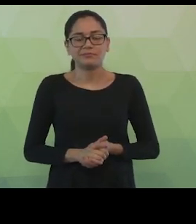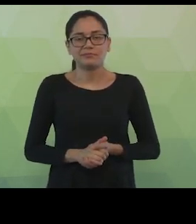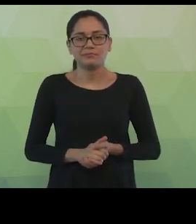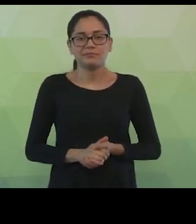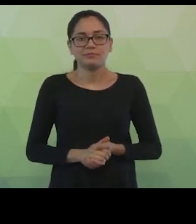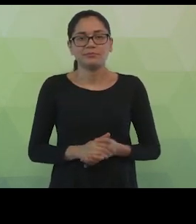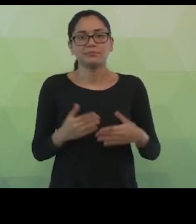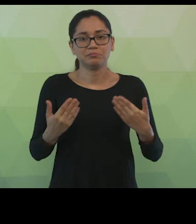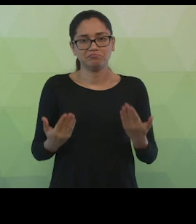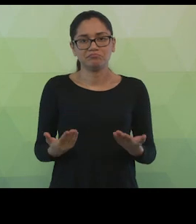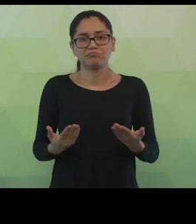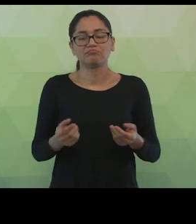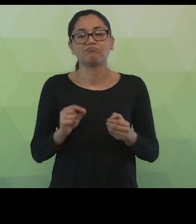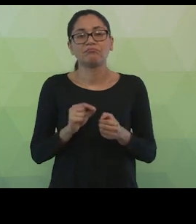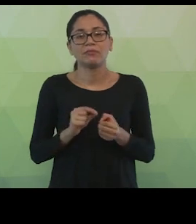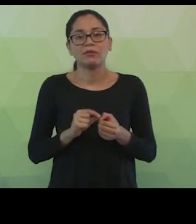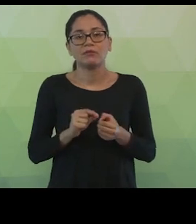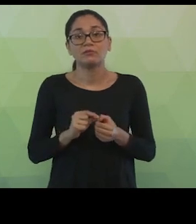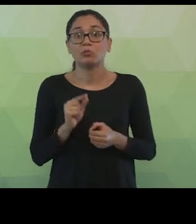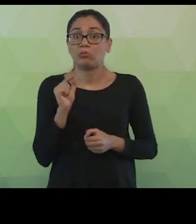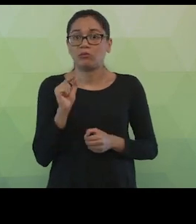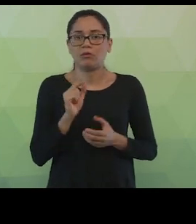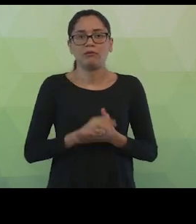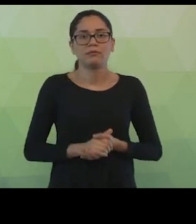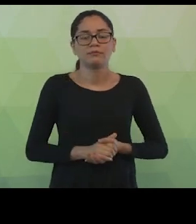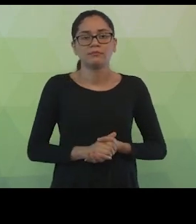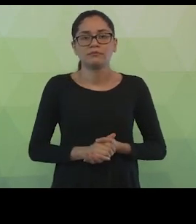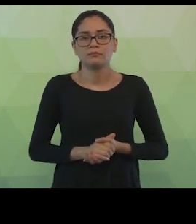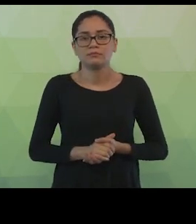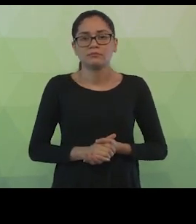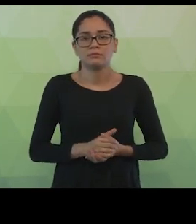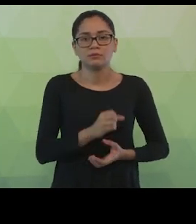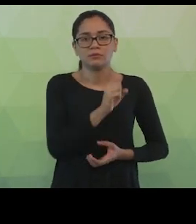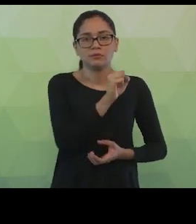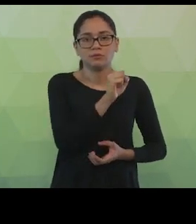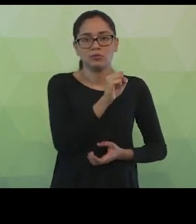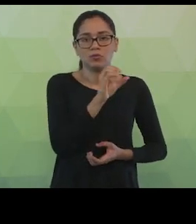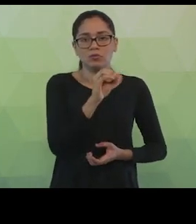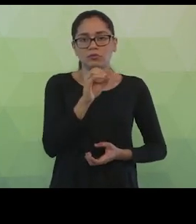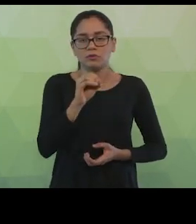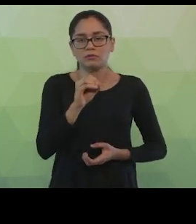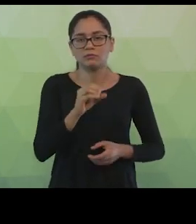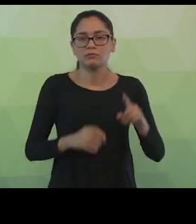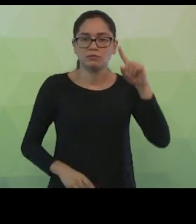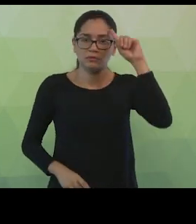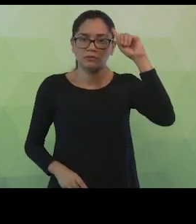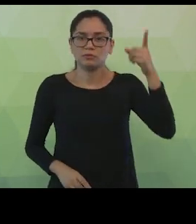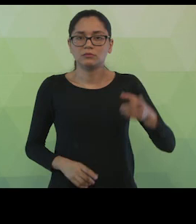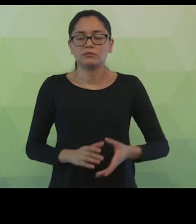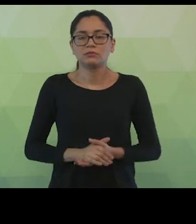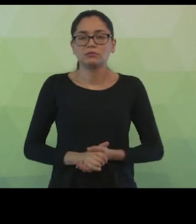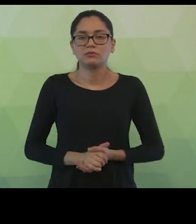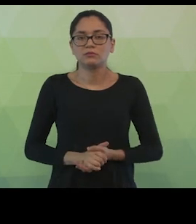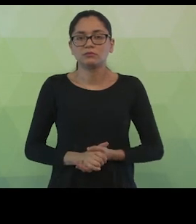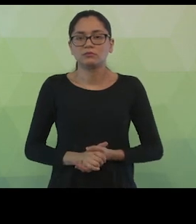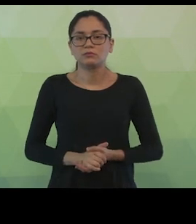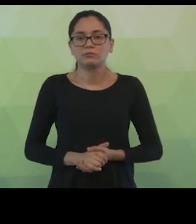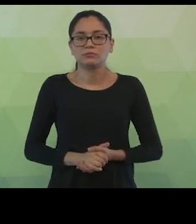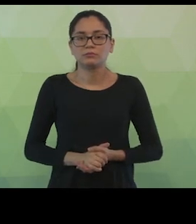gente pode fazer igual, sei lá, 800 dias. 800 dias equivalem